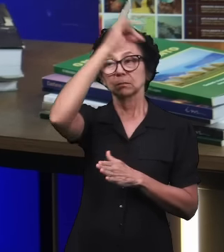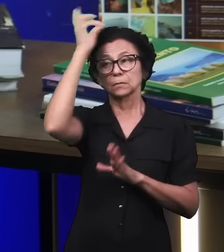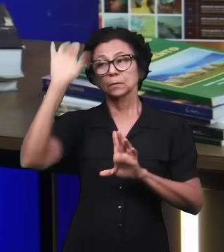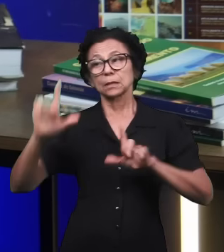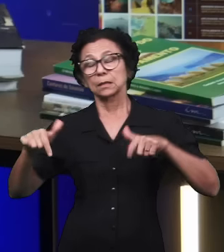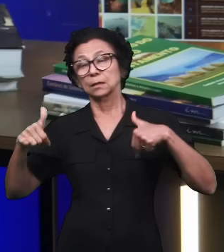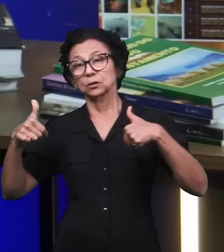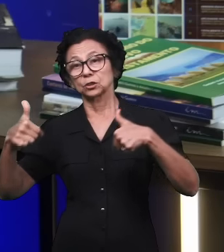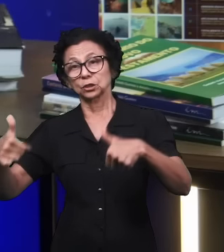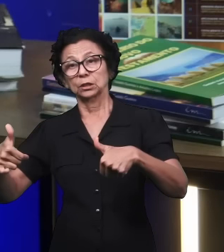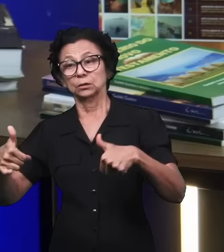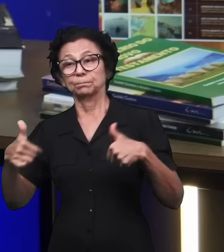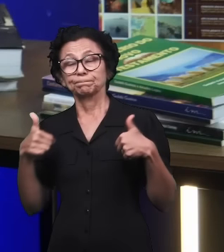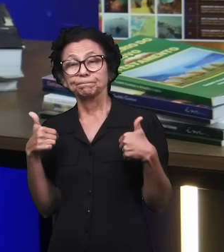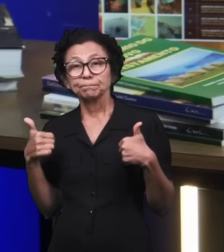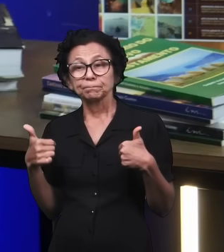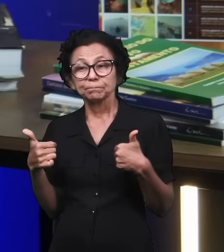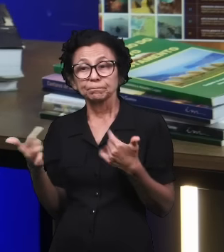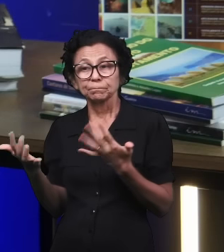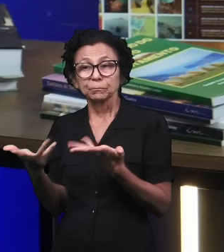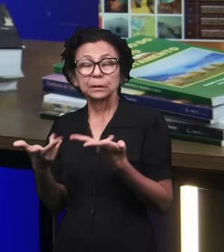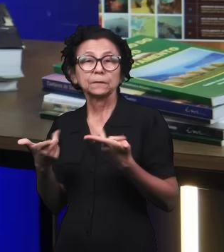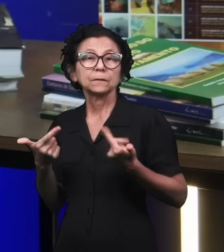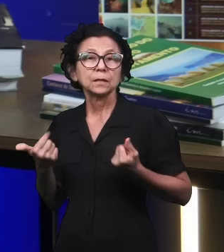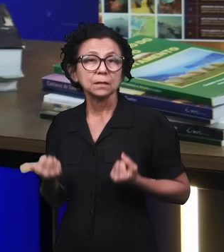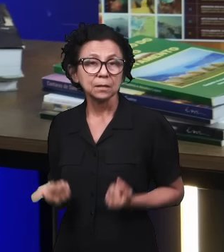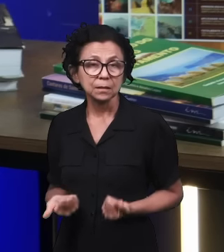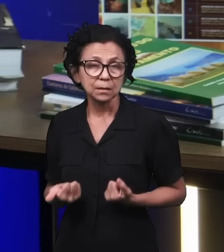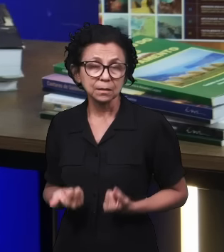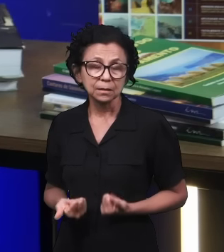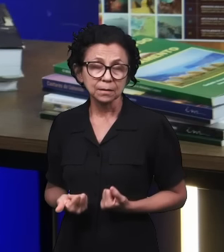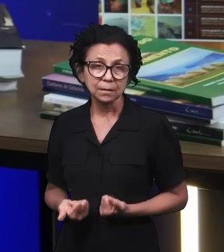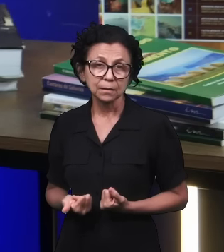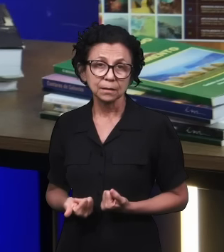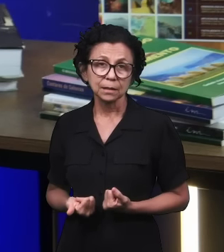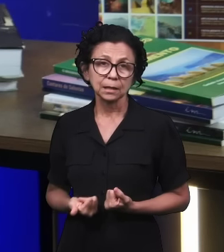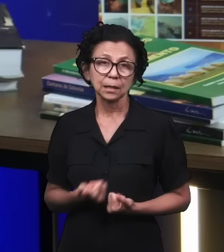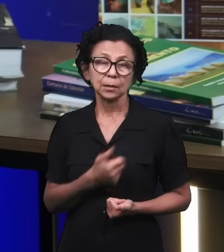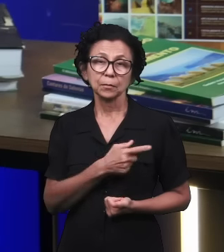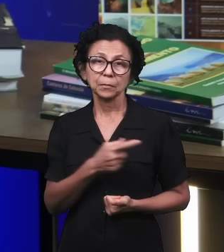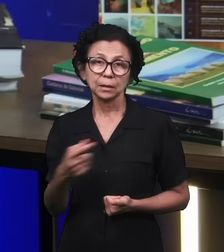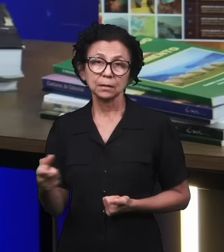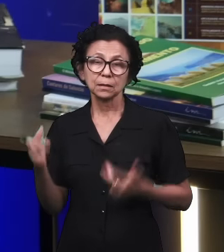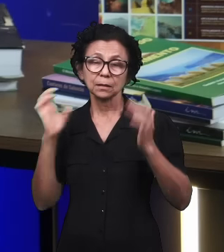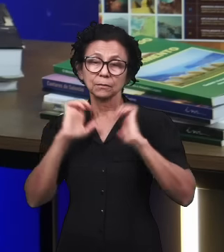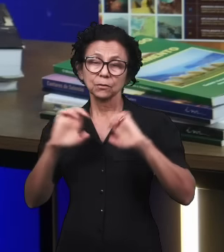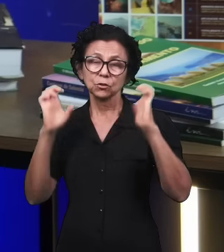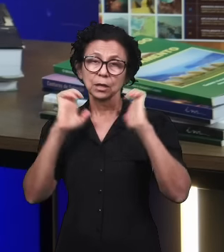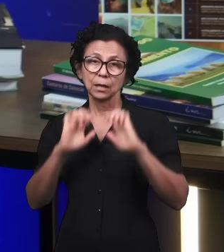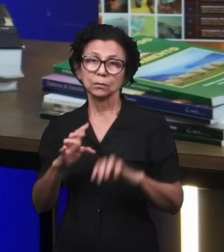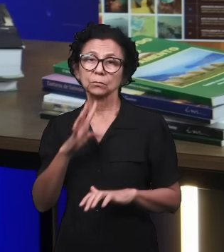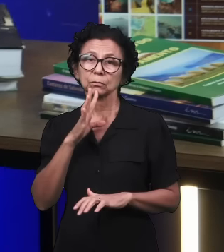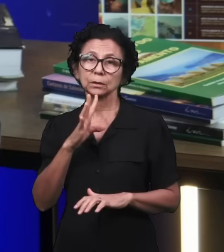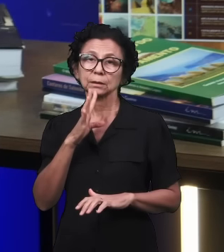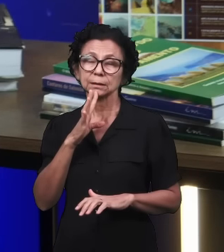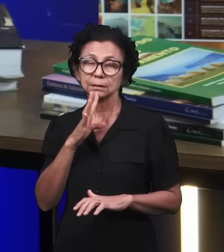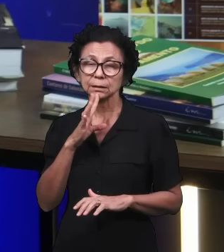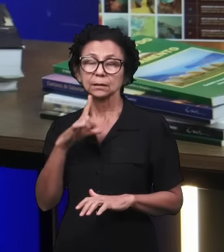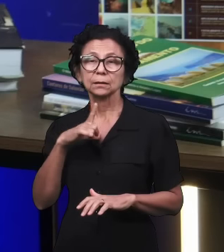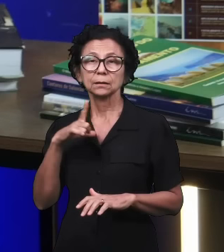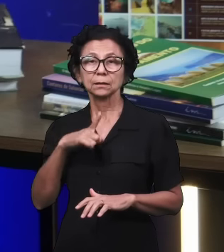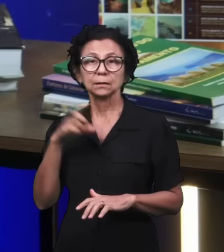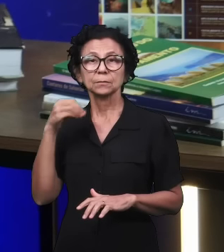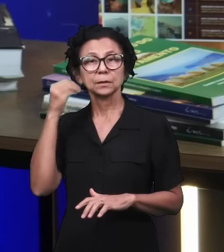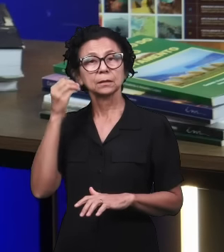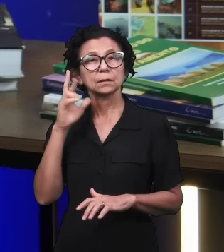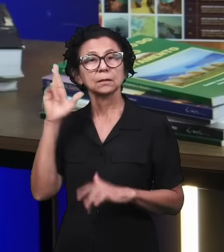maravilhosa para que o homem possa ser alimentado pela palavra de Deus, né? Tenha uma experiência com Jesus, sinta a presença